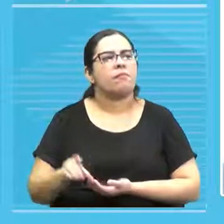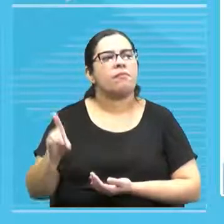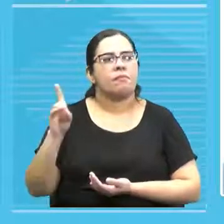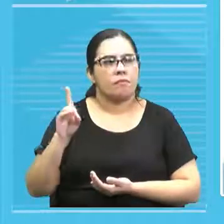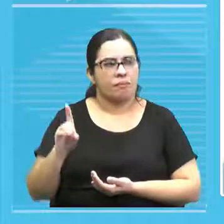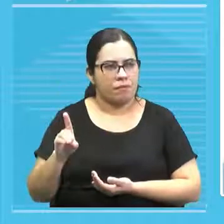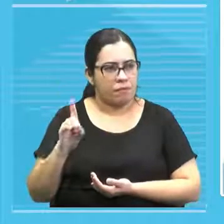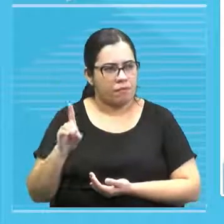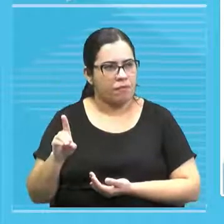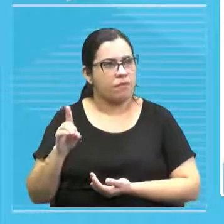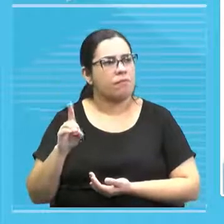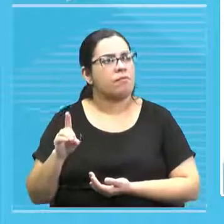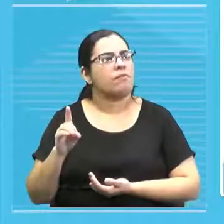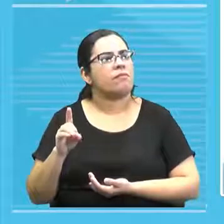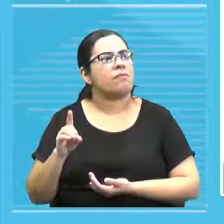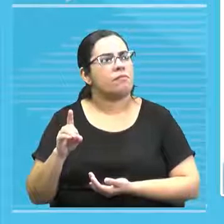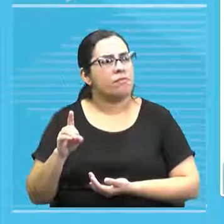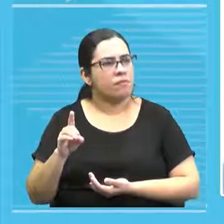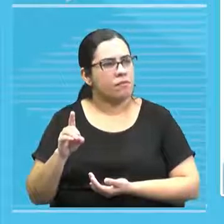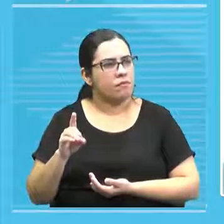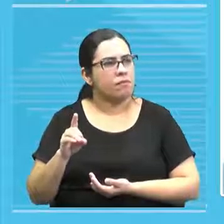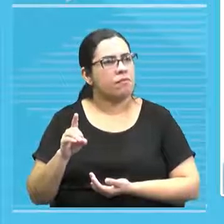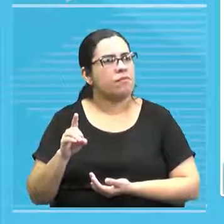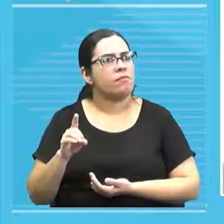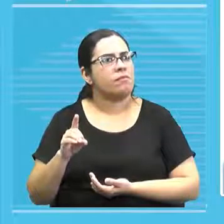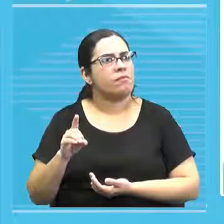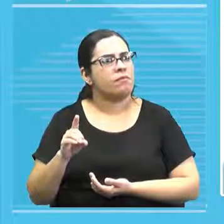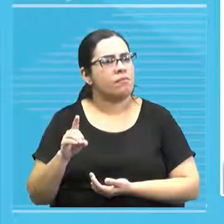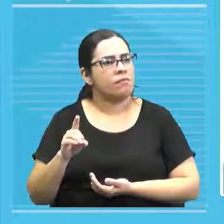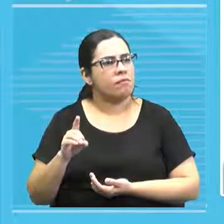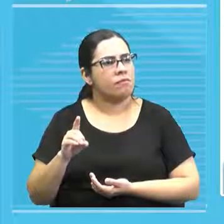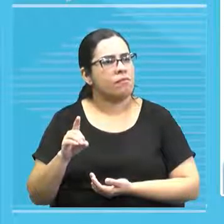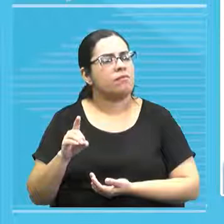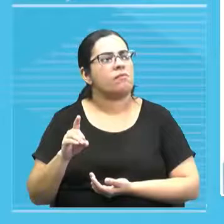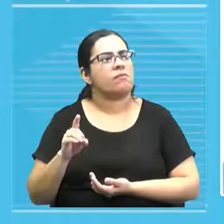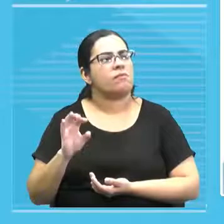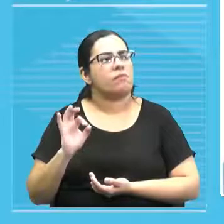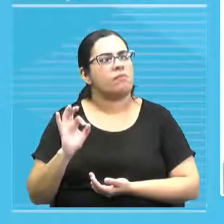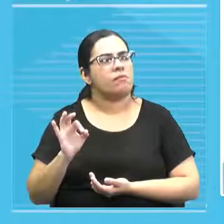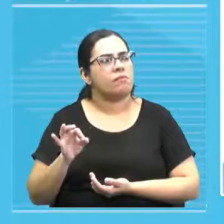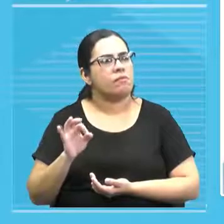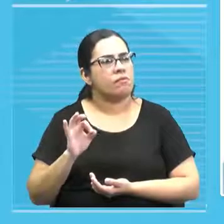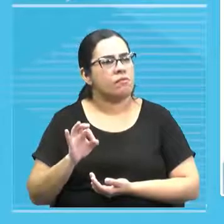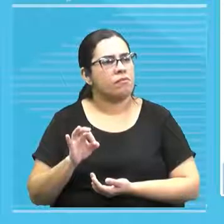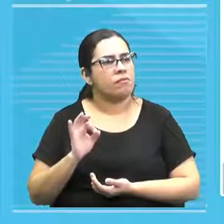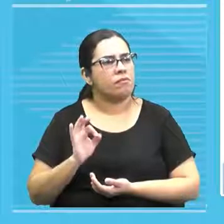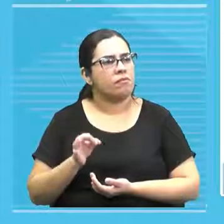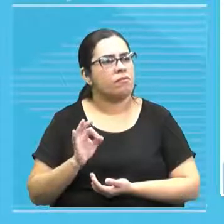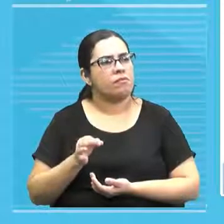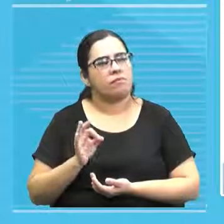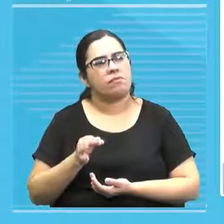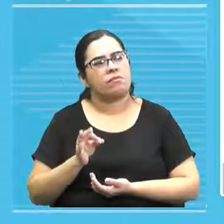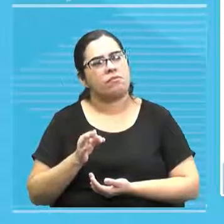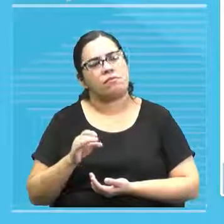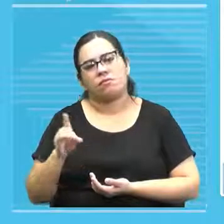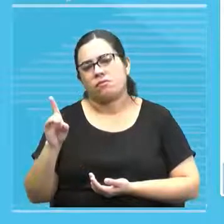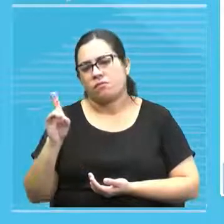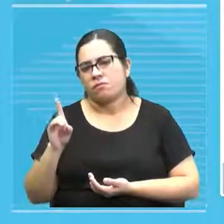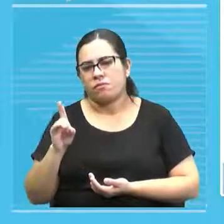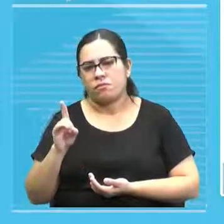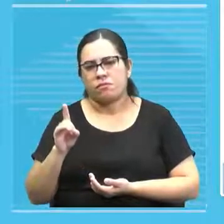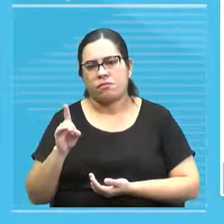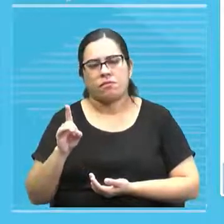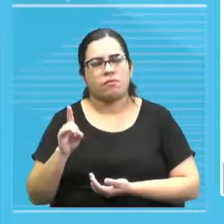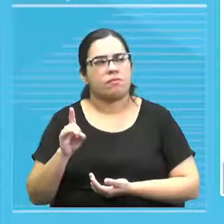a letra de lá os tecnopólos em ti a globalização ocupam os antigos centros de industrialização